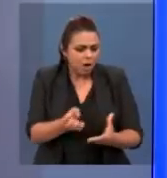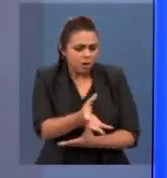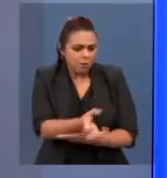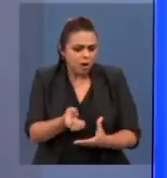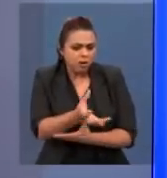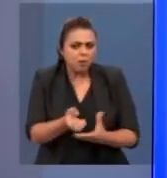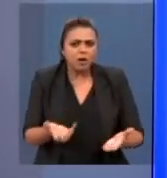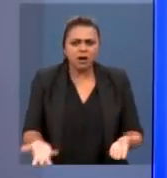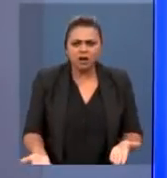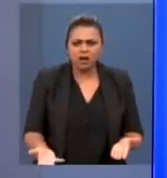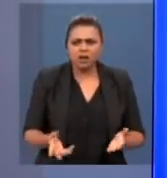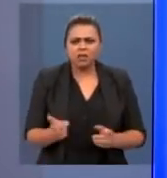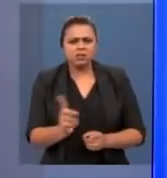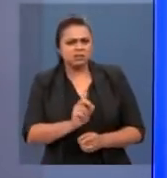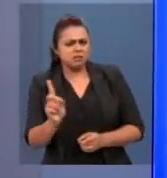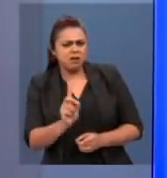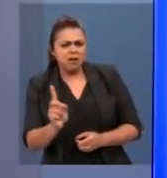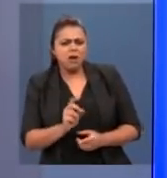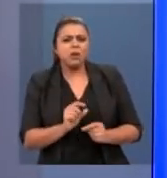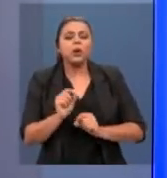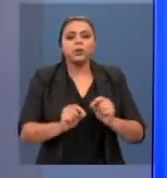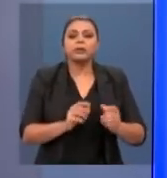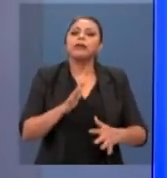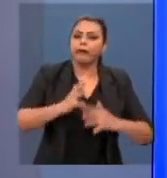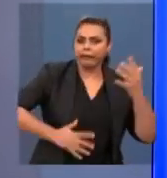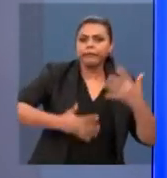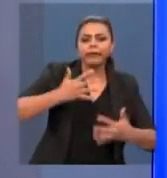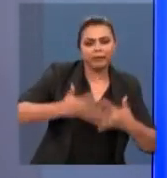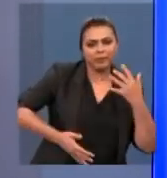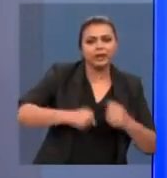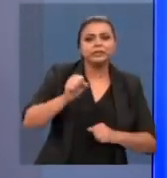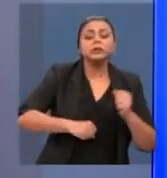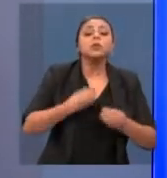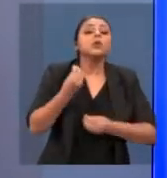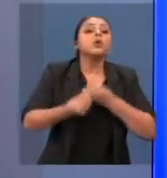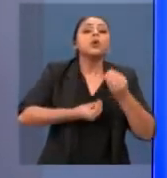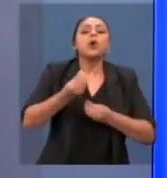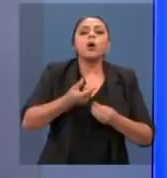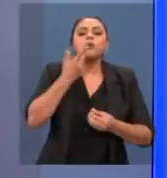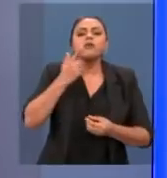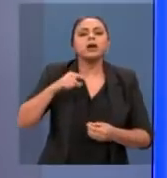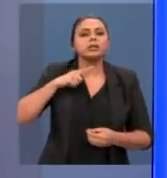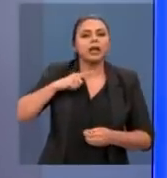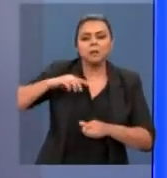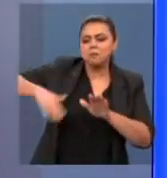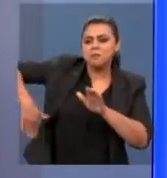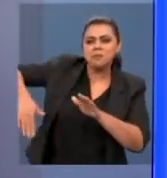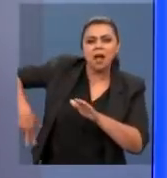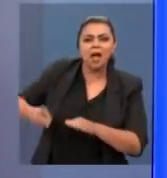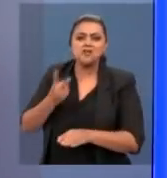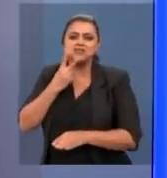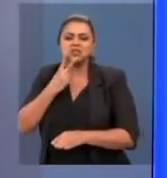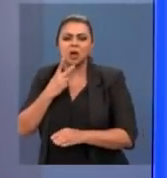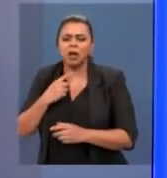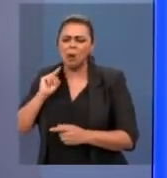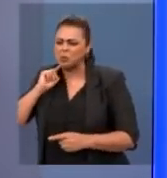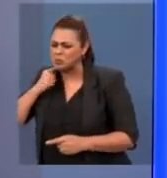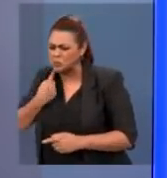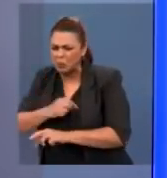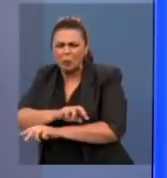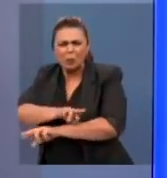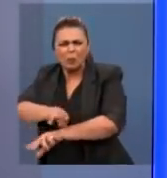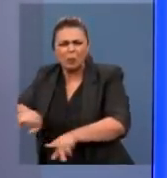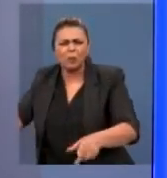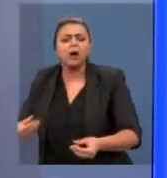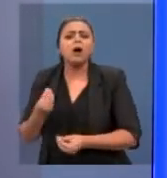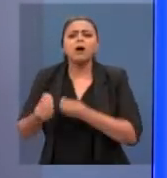sem chaminé mas o charme né tá trabalhando a gente fazer turismo como é que eu chamo alguém pra vir pra praia de camburi sabendo que ela está poluída como é que eu chamo alguém